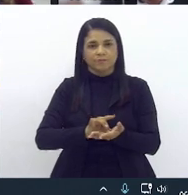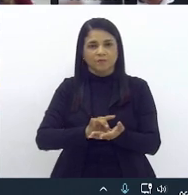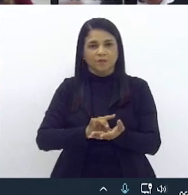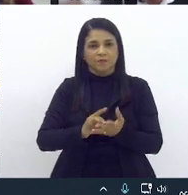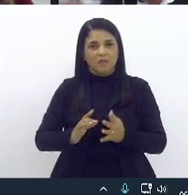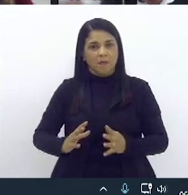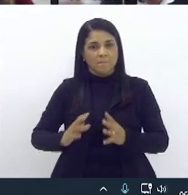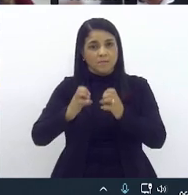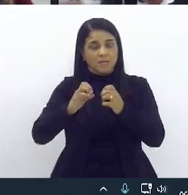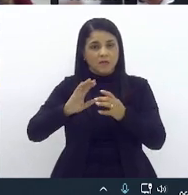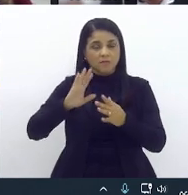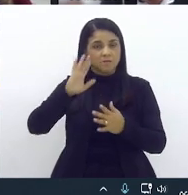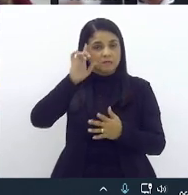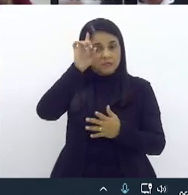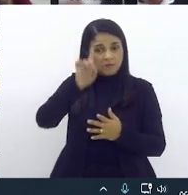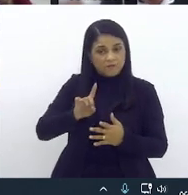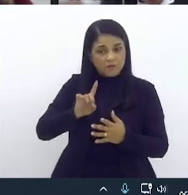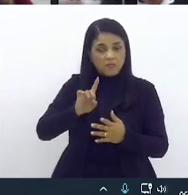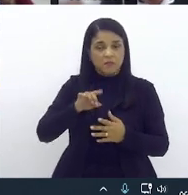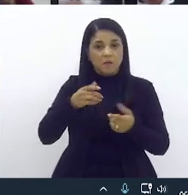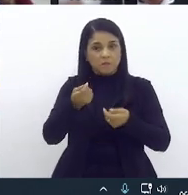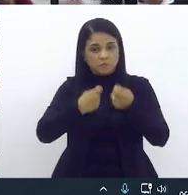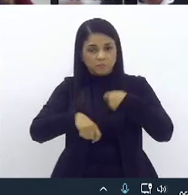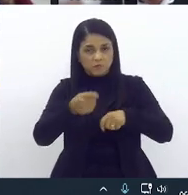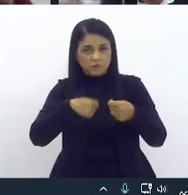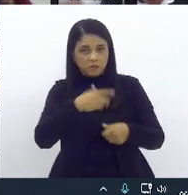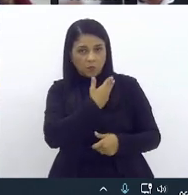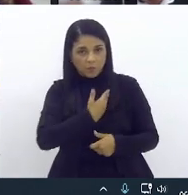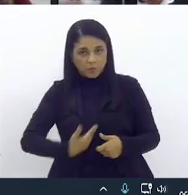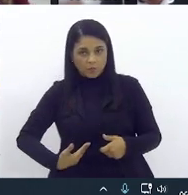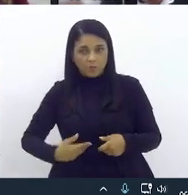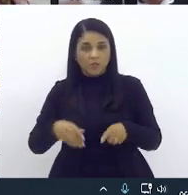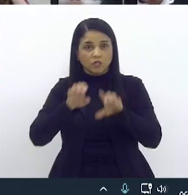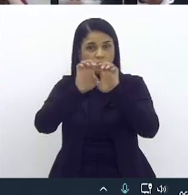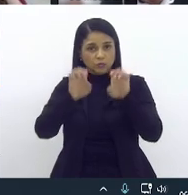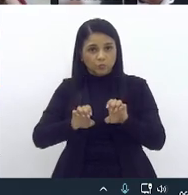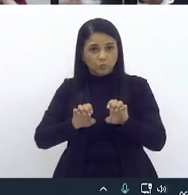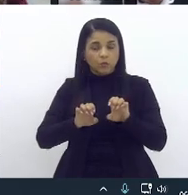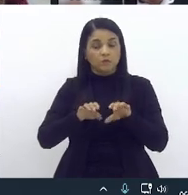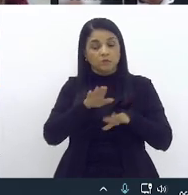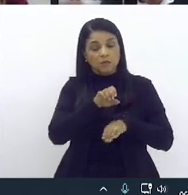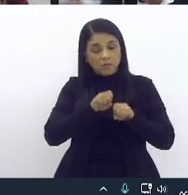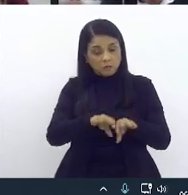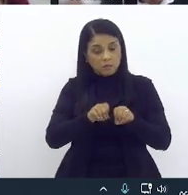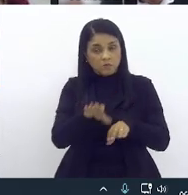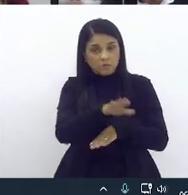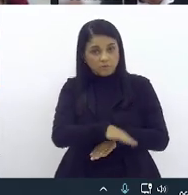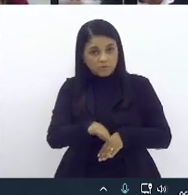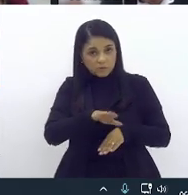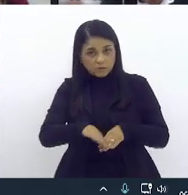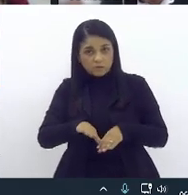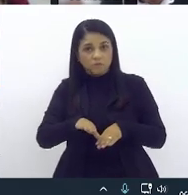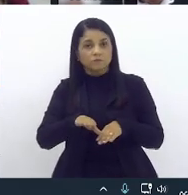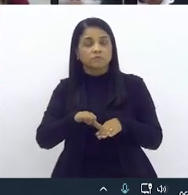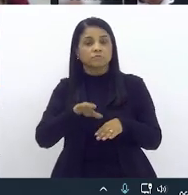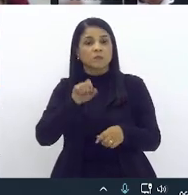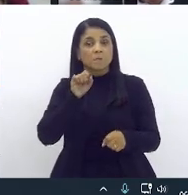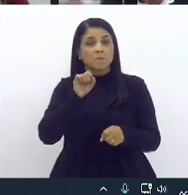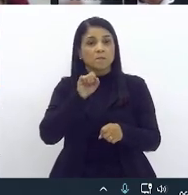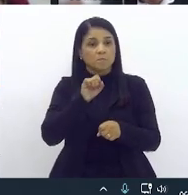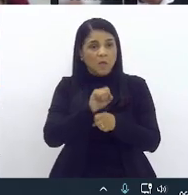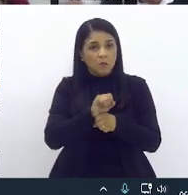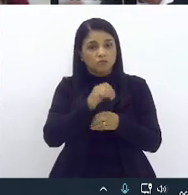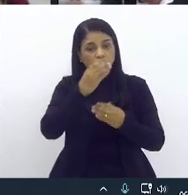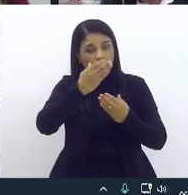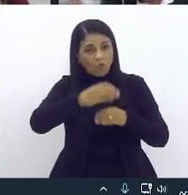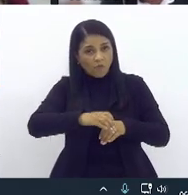pelo poder-dever da administração pública para fazer a devida regularização da estrutura da educação infantil e parar imediatamente de fazer os concursos